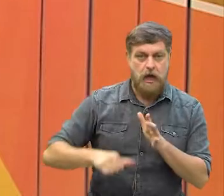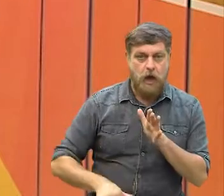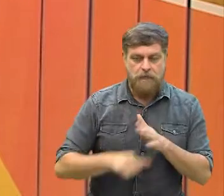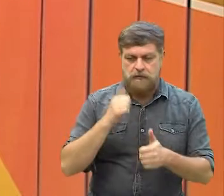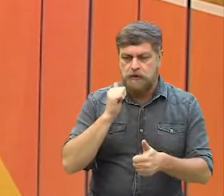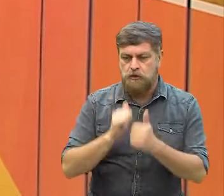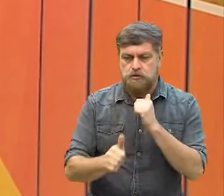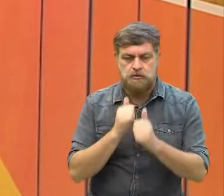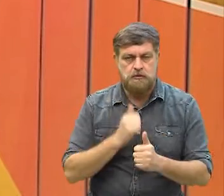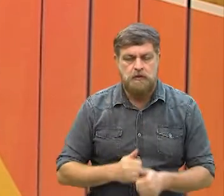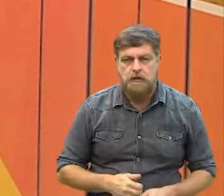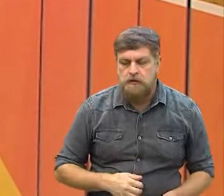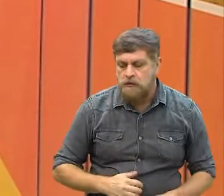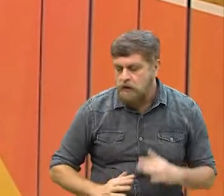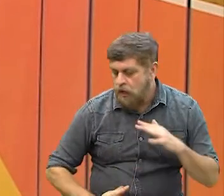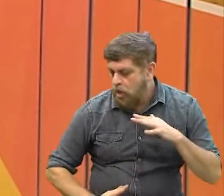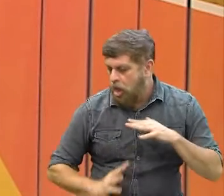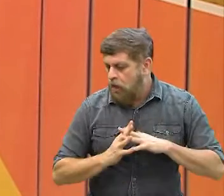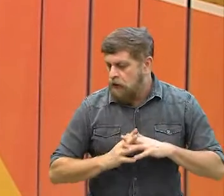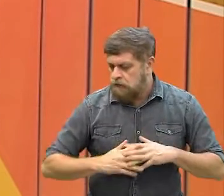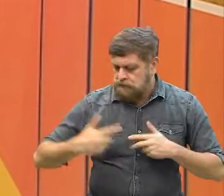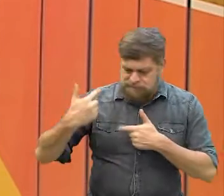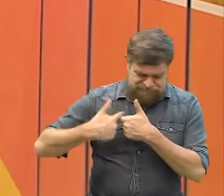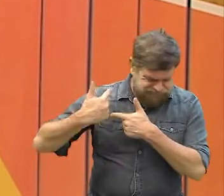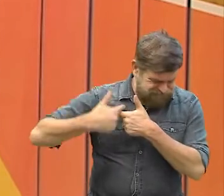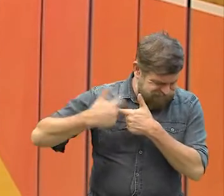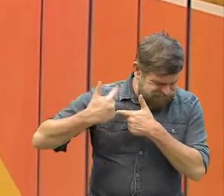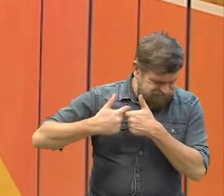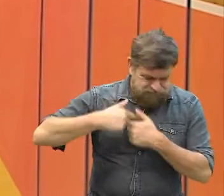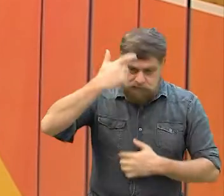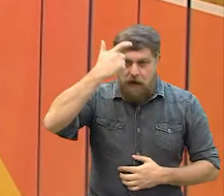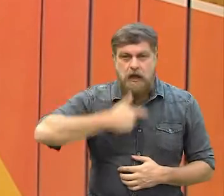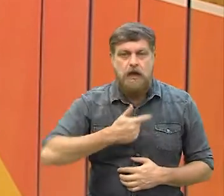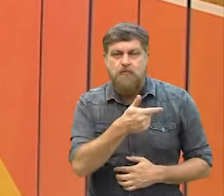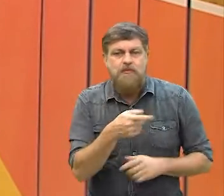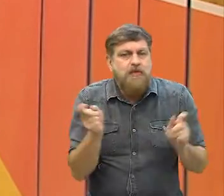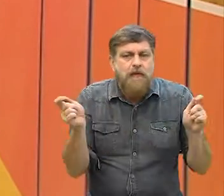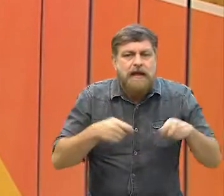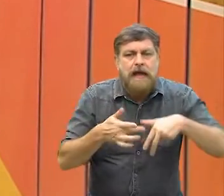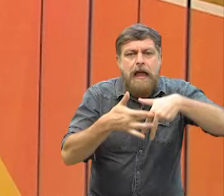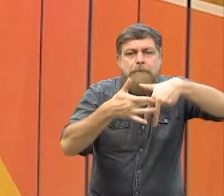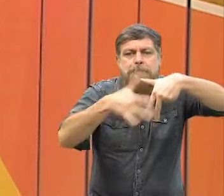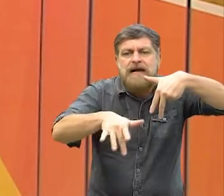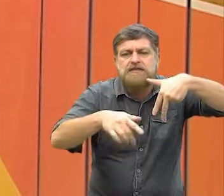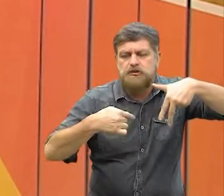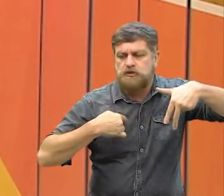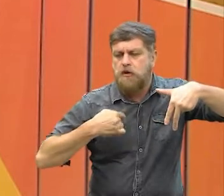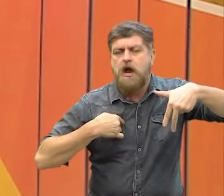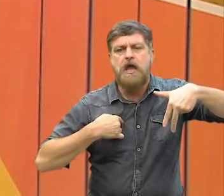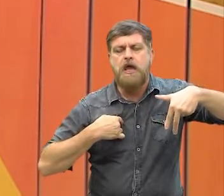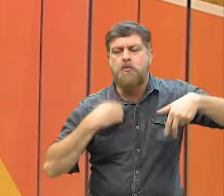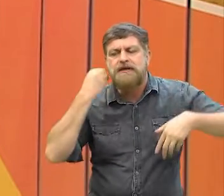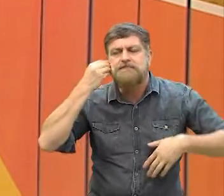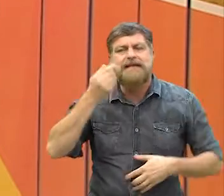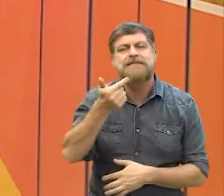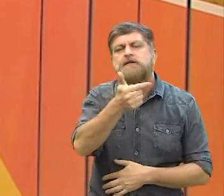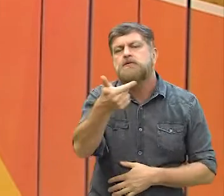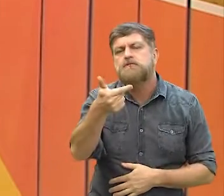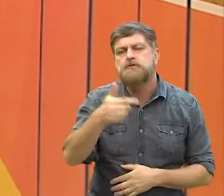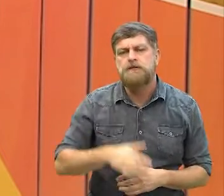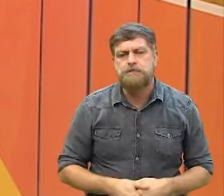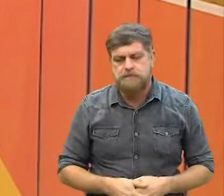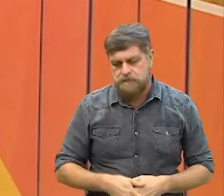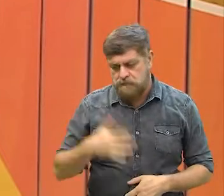muito absurda. Me bateram muito, no sentido de que eu não tinha capacidade, de que eu não tinha experiência.